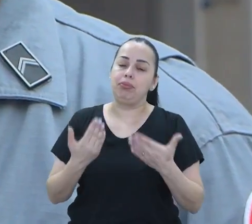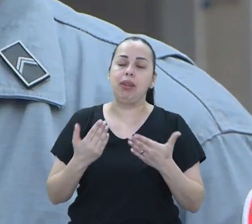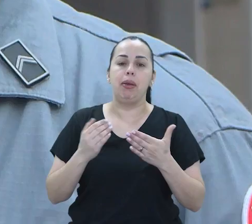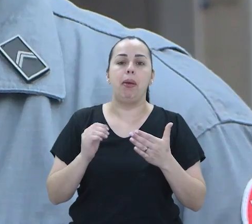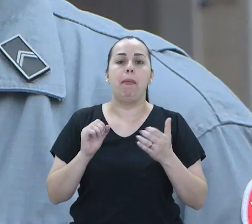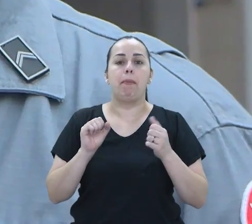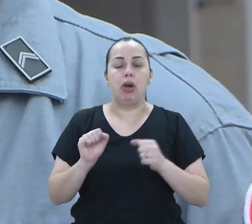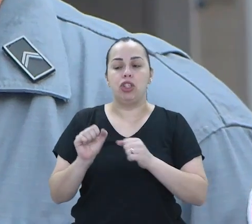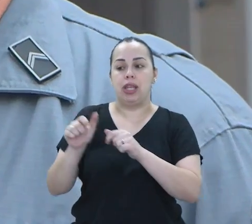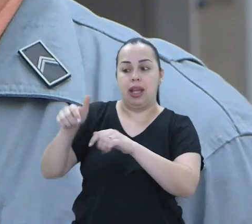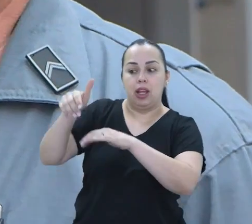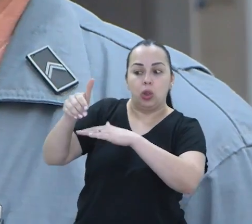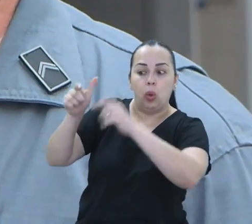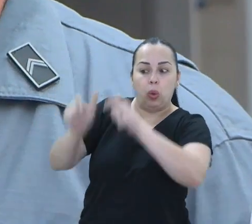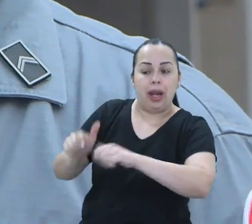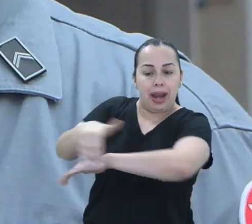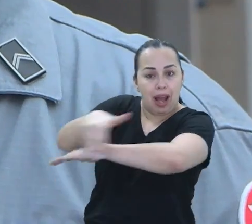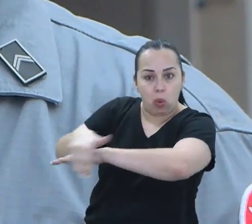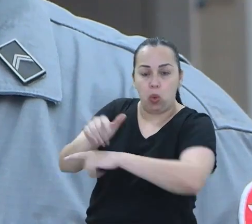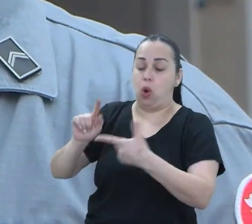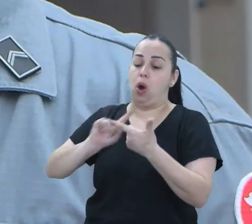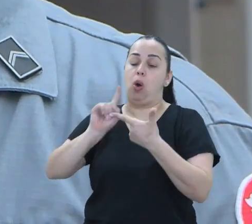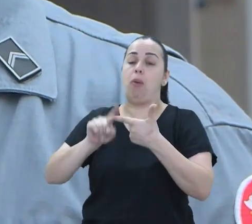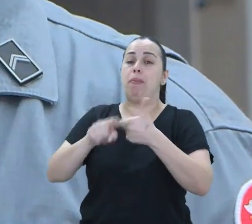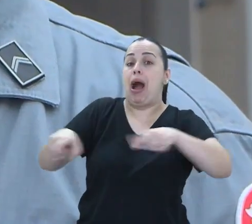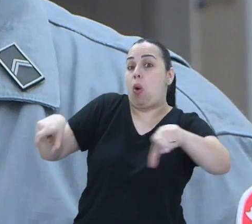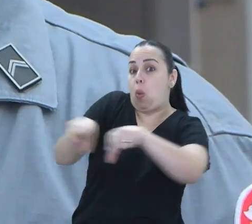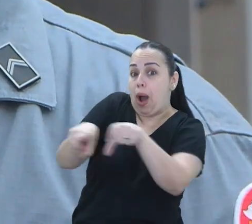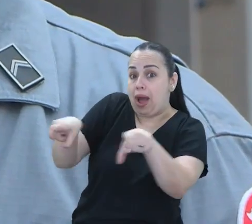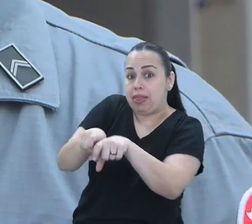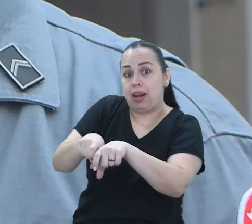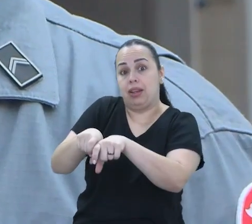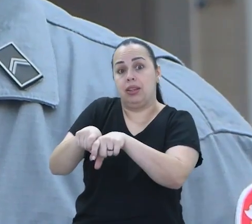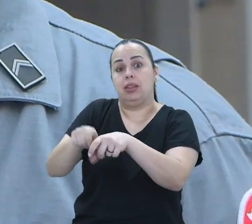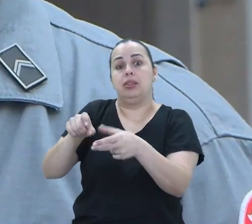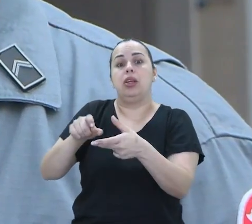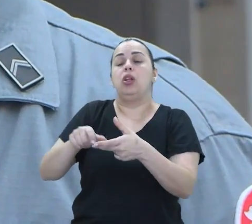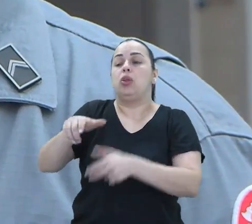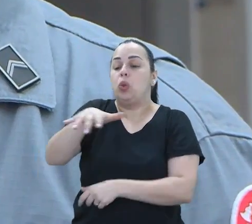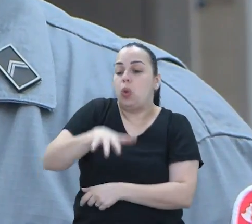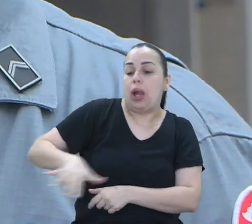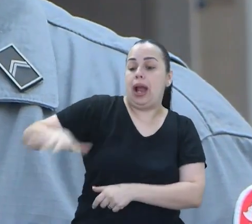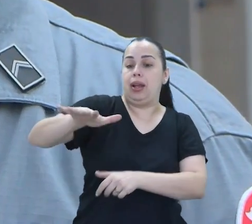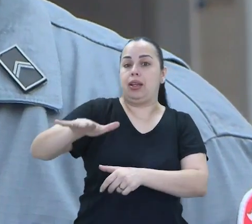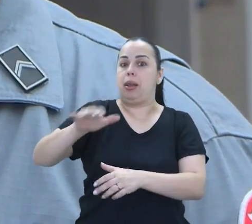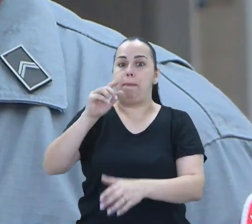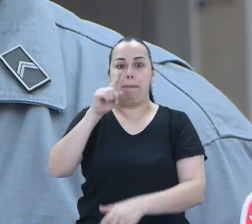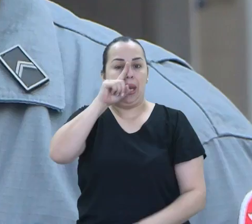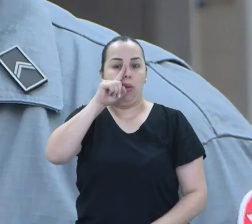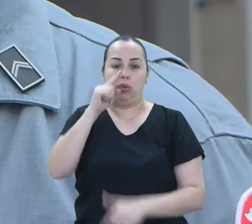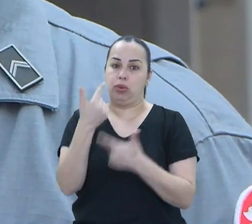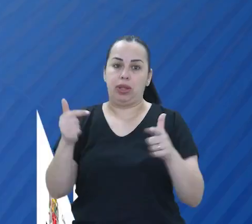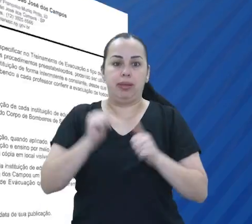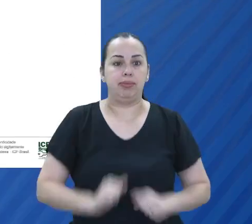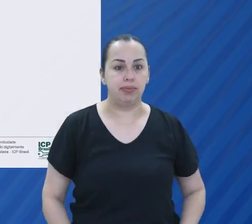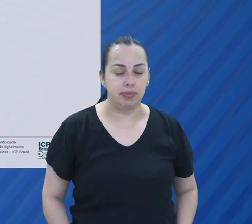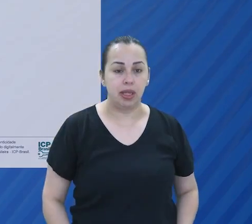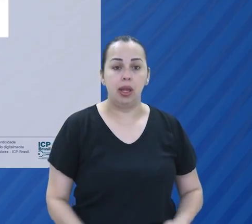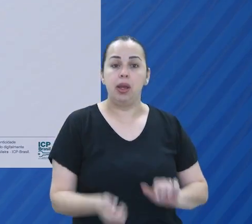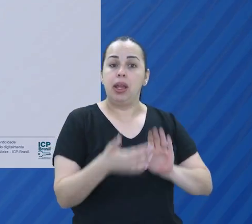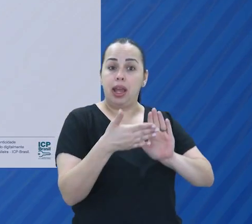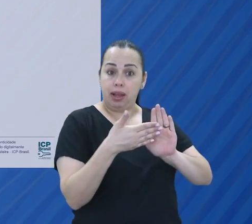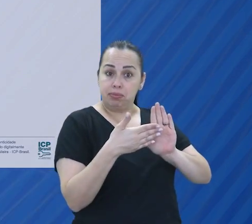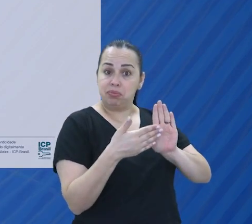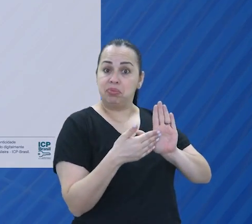seguro. Isso pode ser na rua, pode ser numa quadra da escola, numa área aberta da escola que não tenha perigo. De acordo